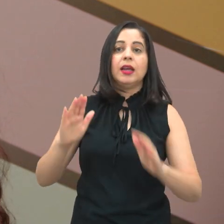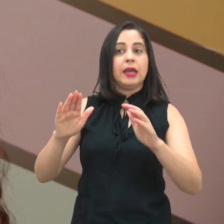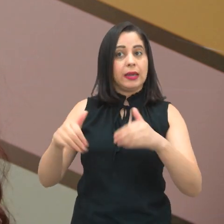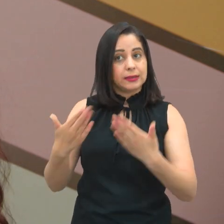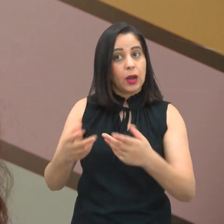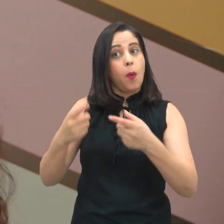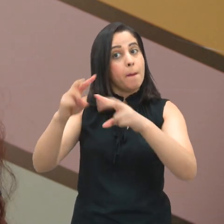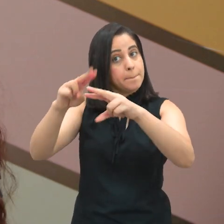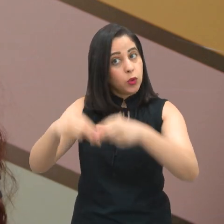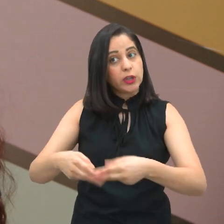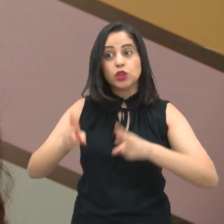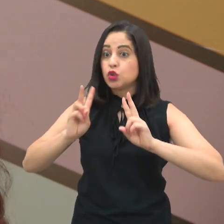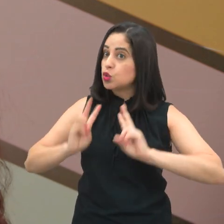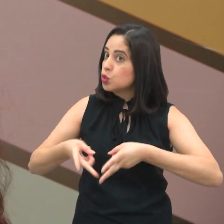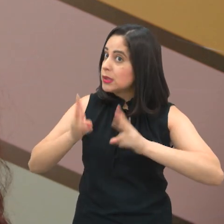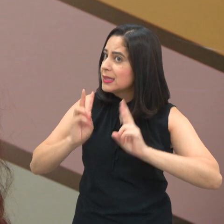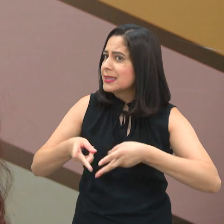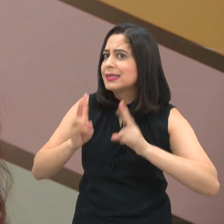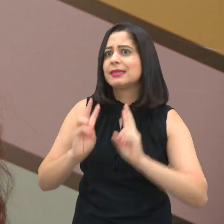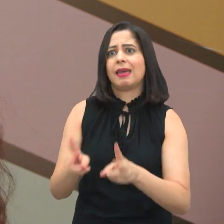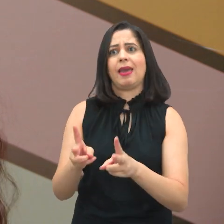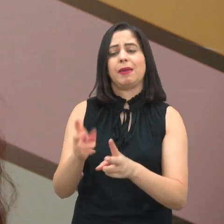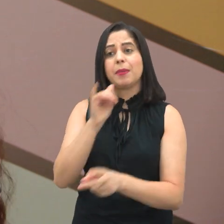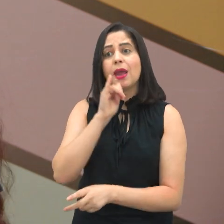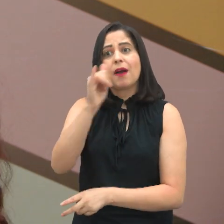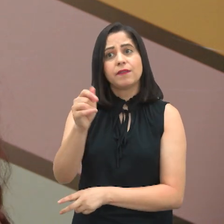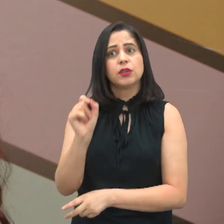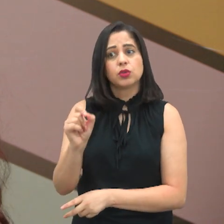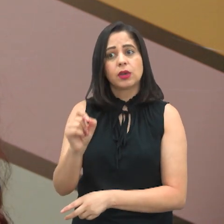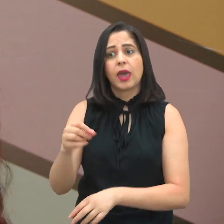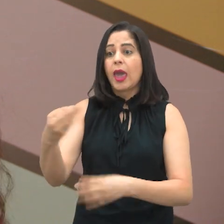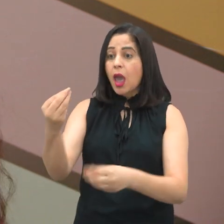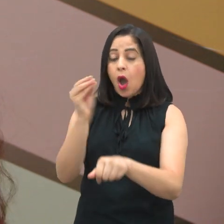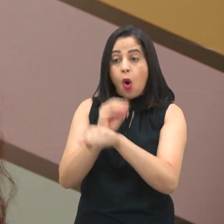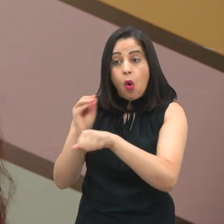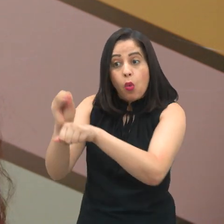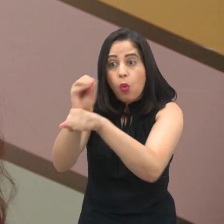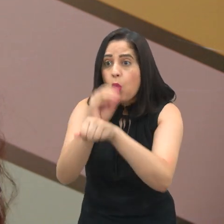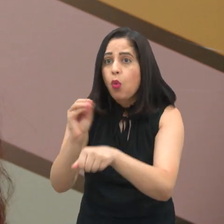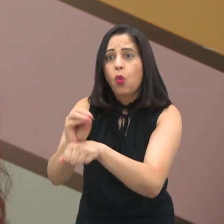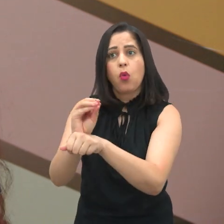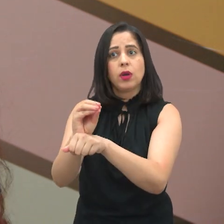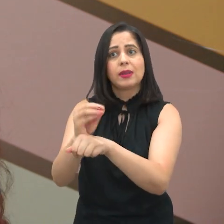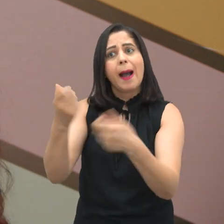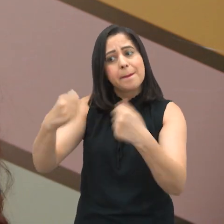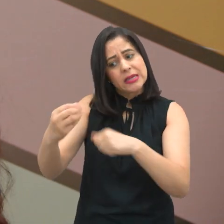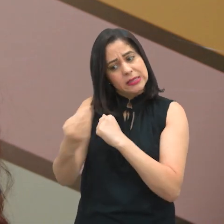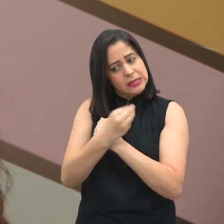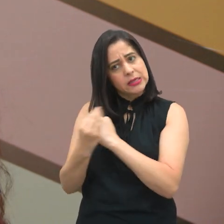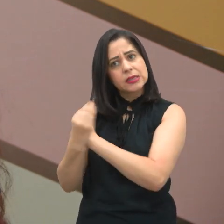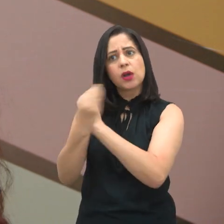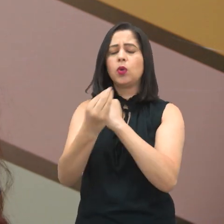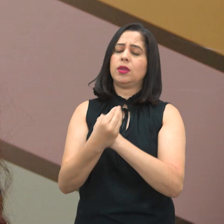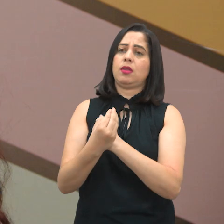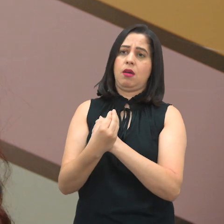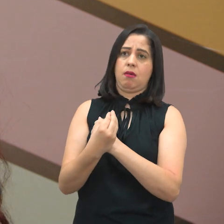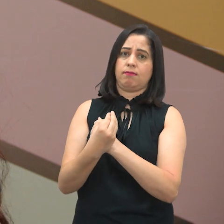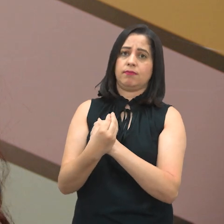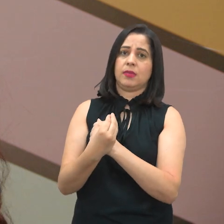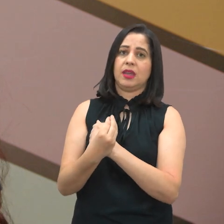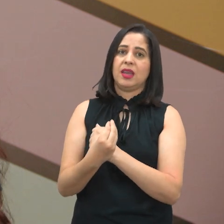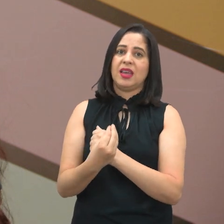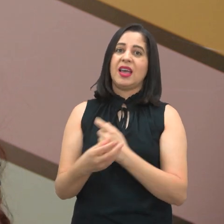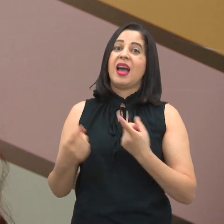bloco passado. Sim. Prevenção combinada e o autocuidado, as pessoas saberem quando elas vão se expor e evitar se